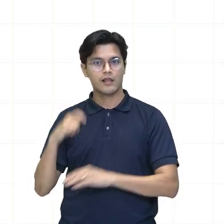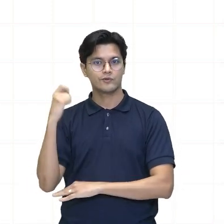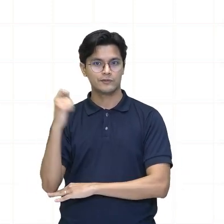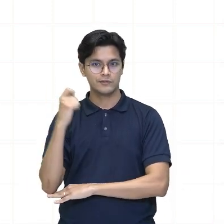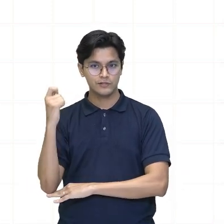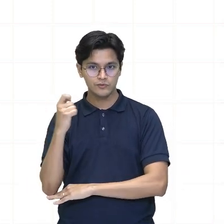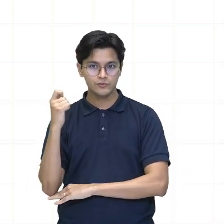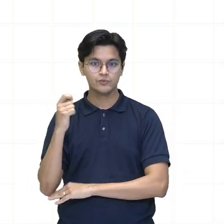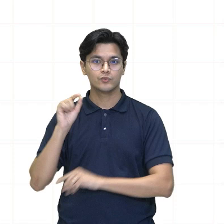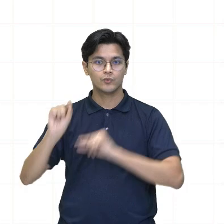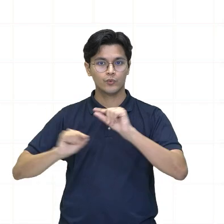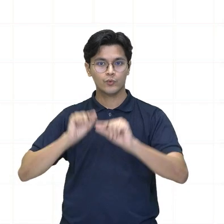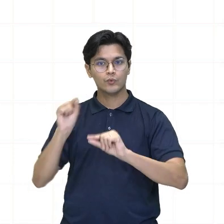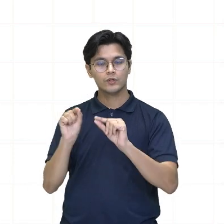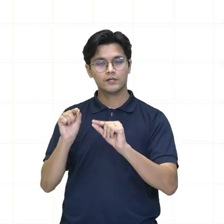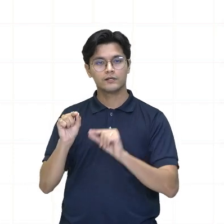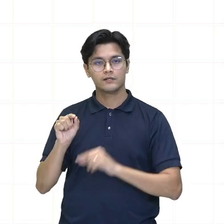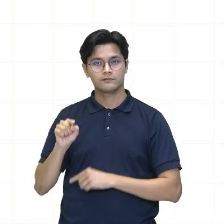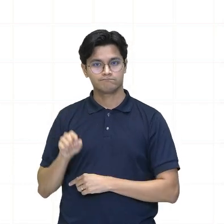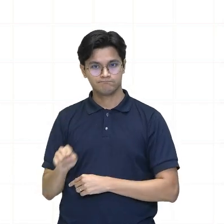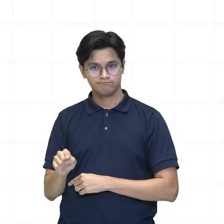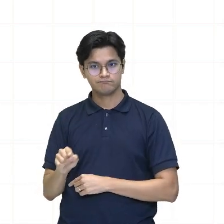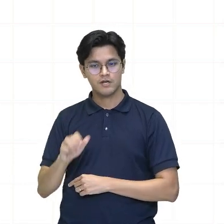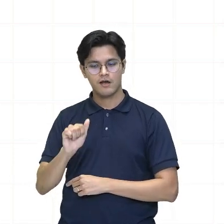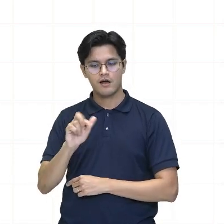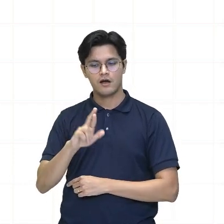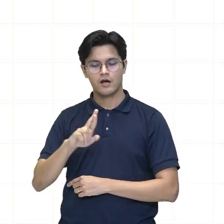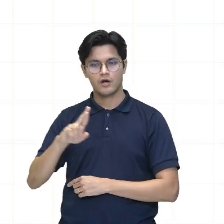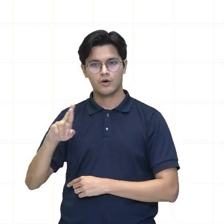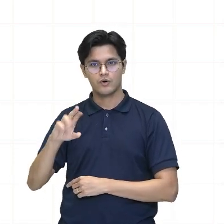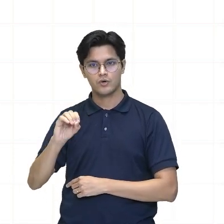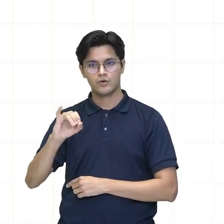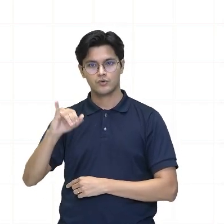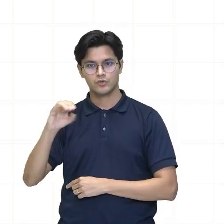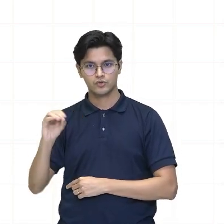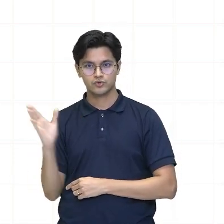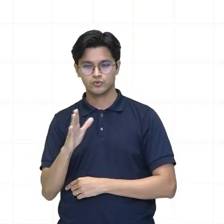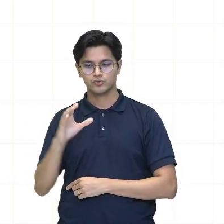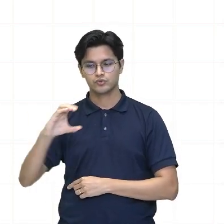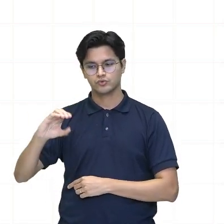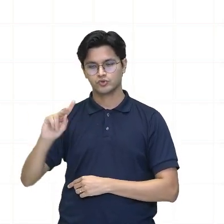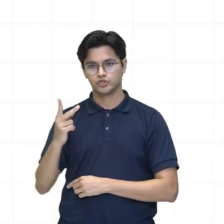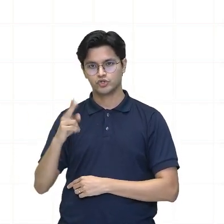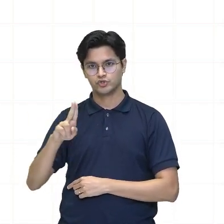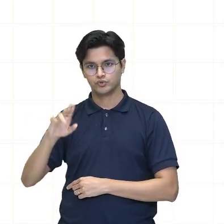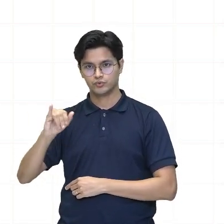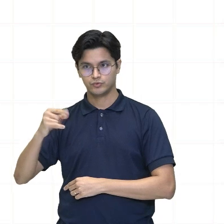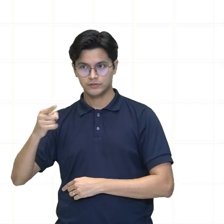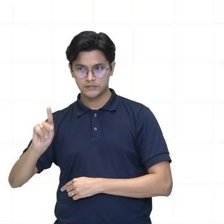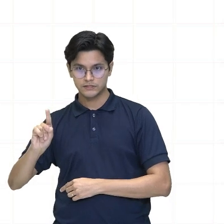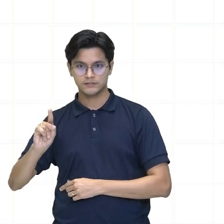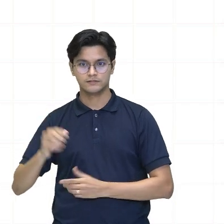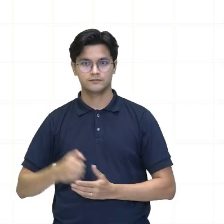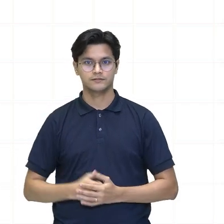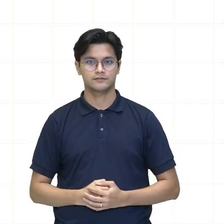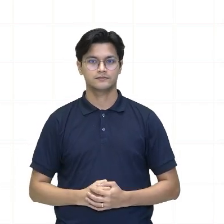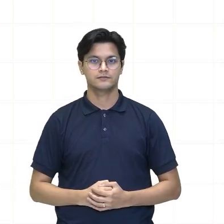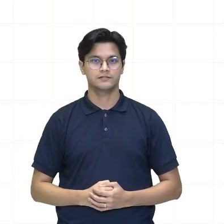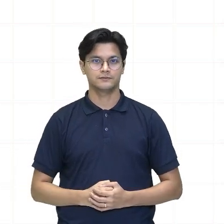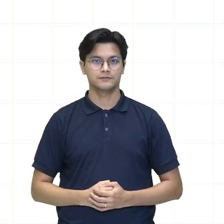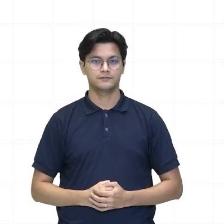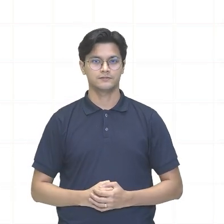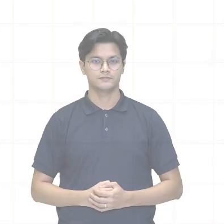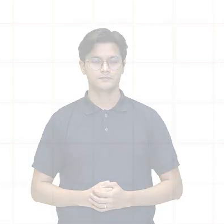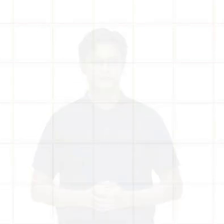Sul, o Arroio Chuí. O ponto extremo mais a leste do território